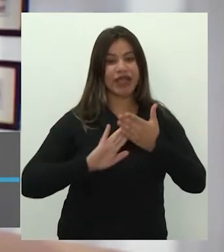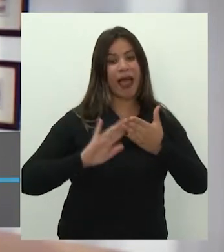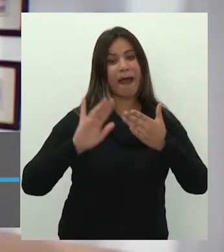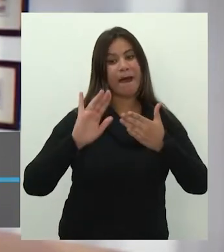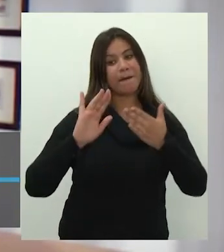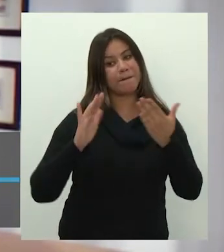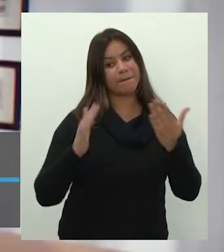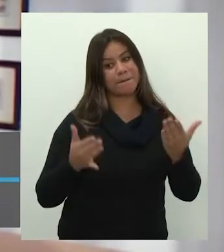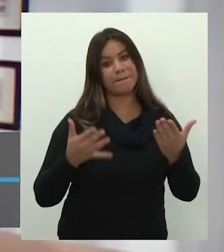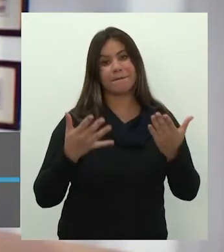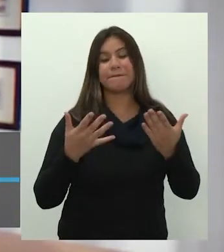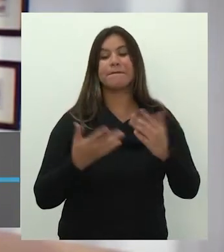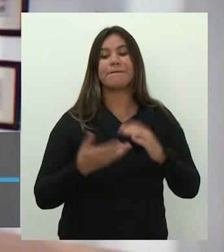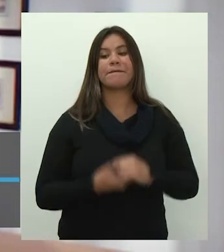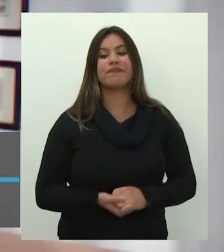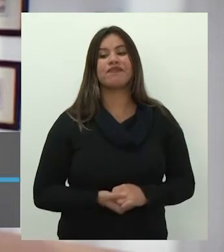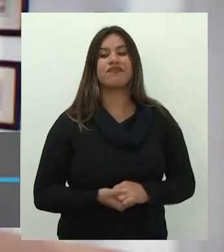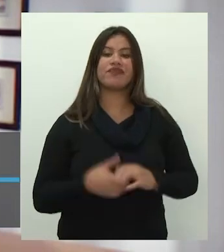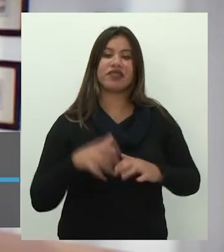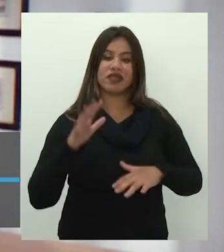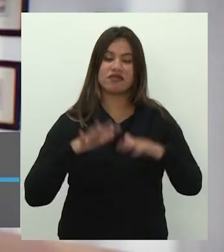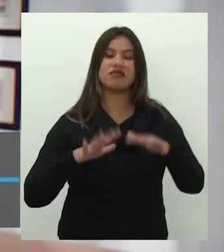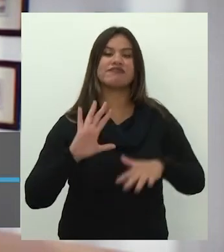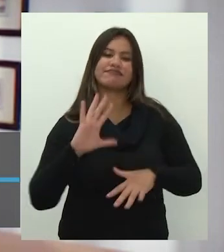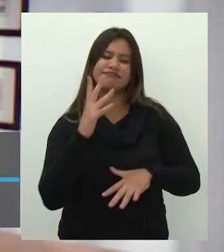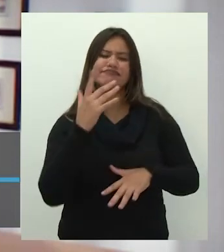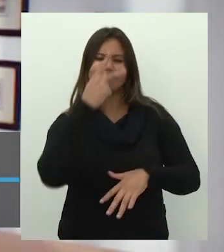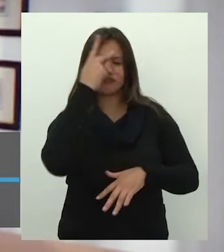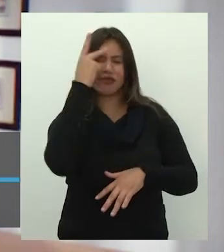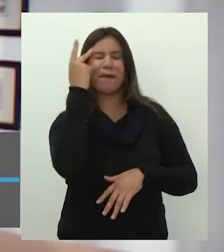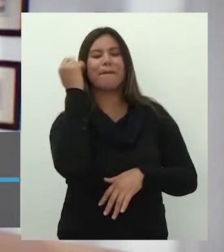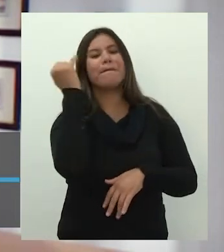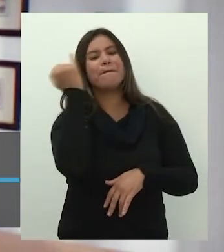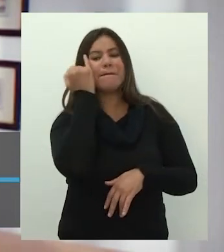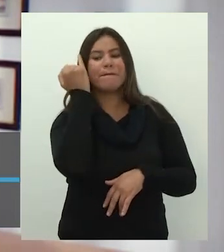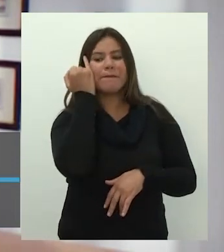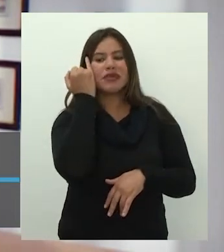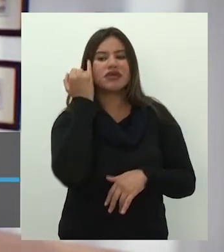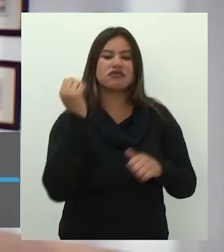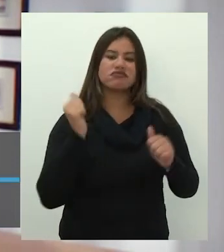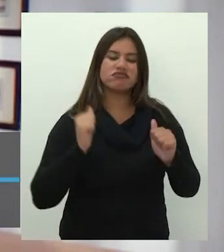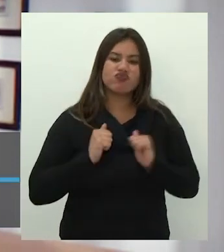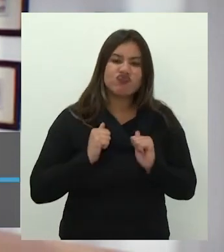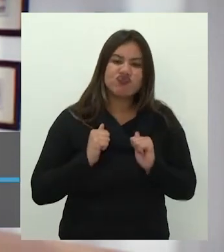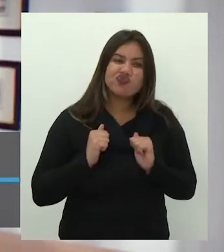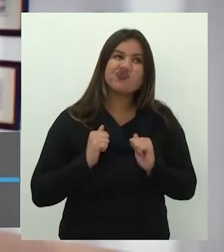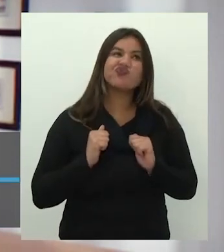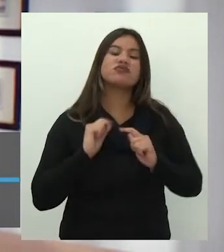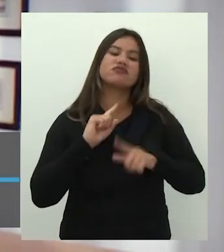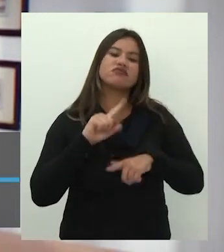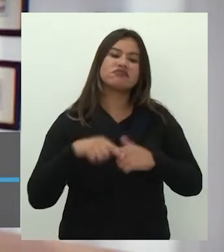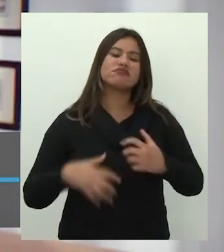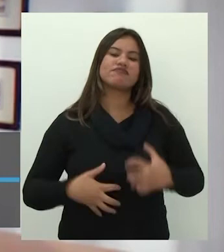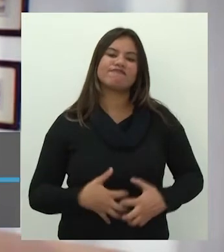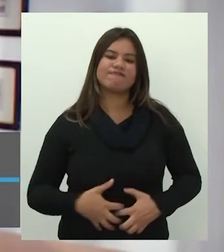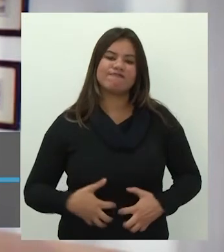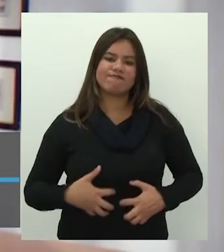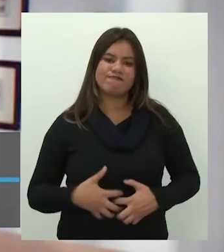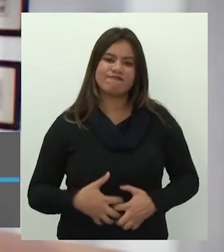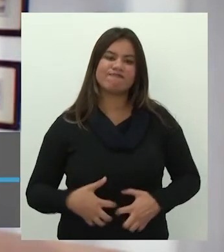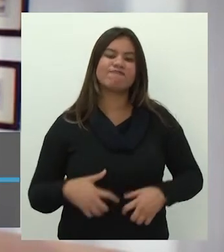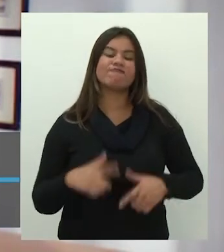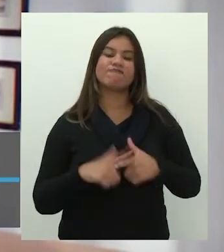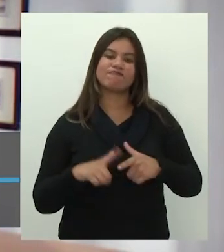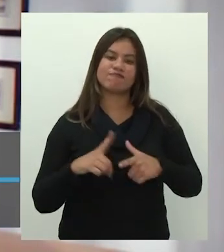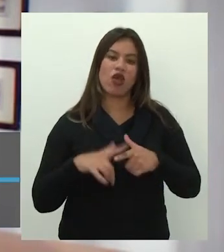é recomendado, mas muitas vezes acontece, então sim, o intestino tende a ficar mais preso.